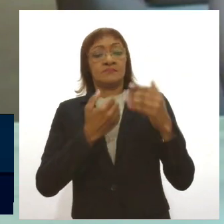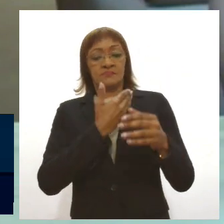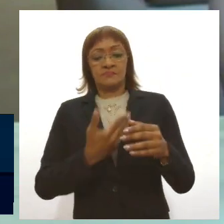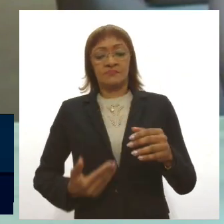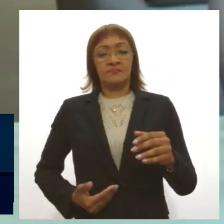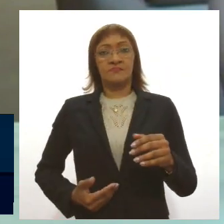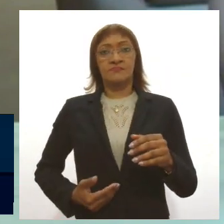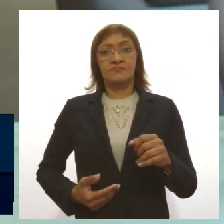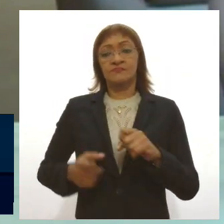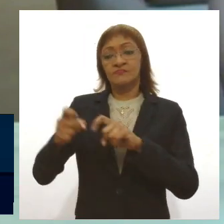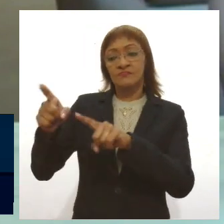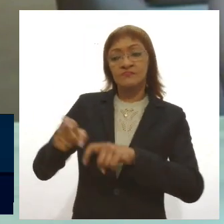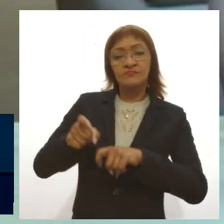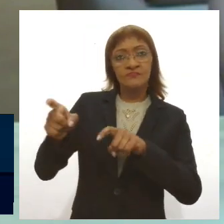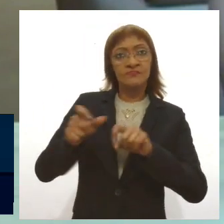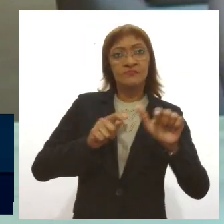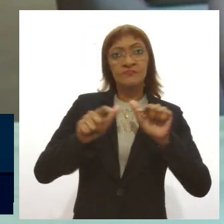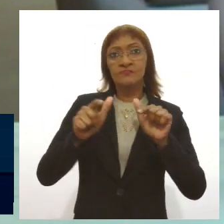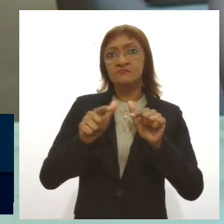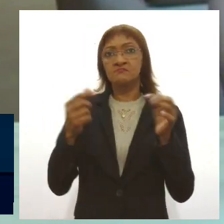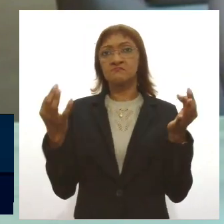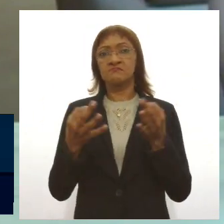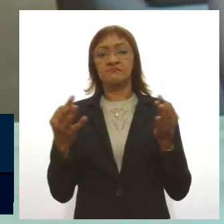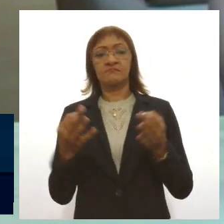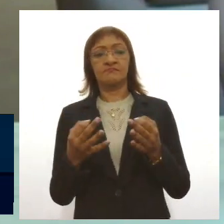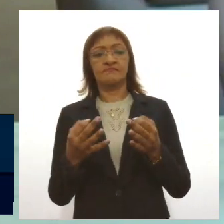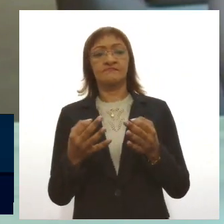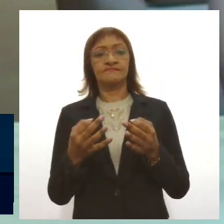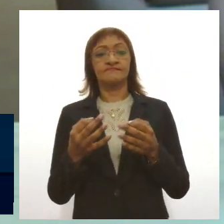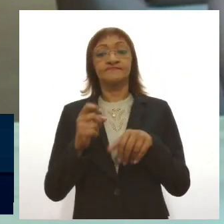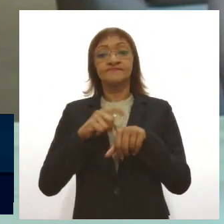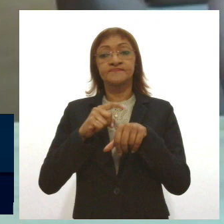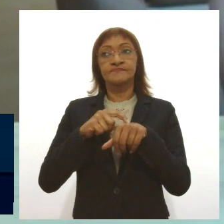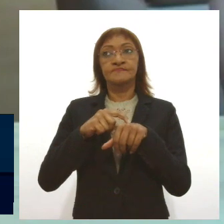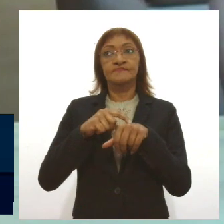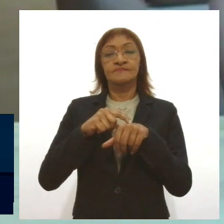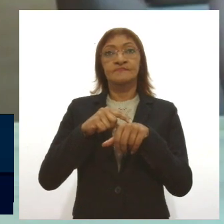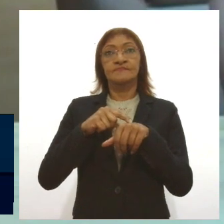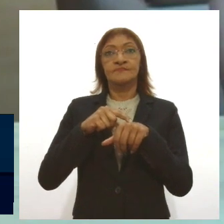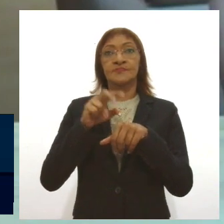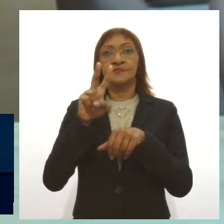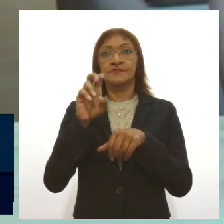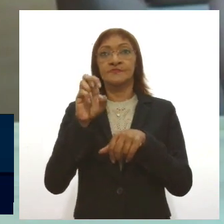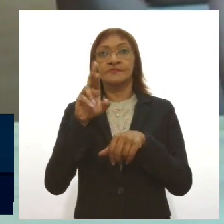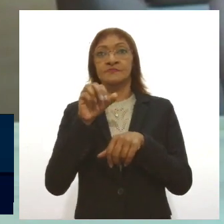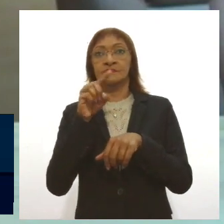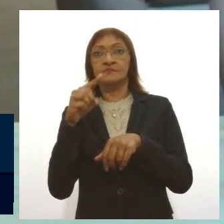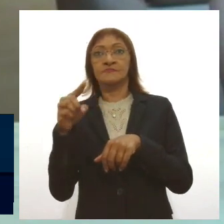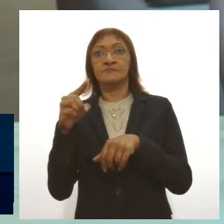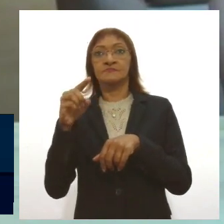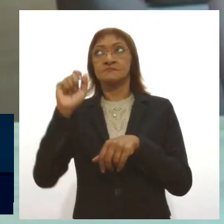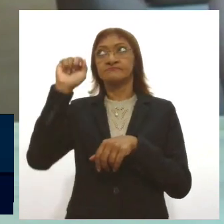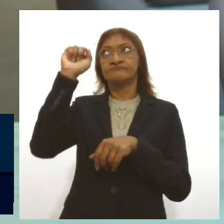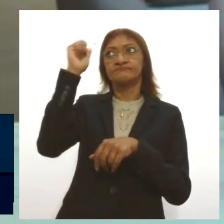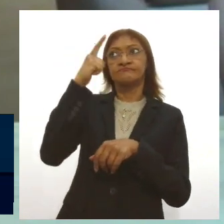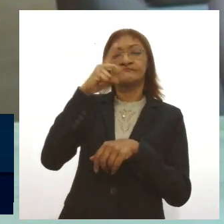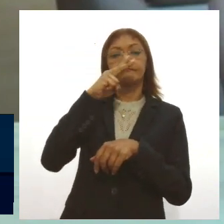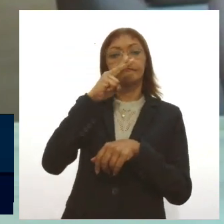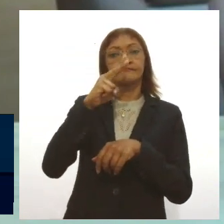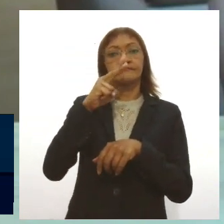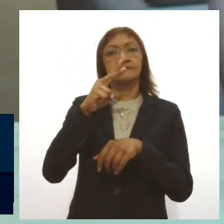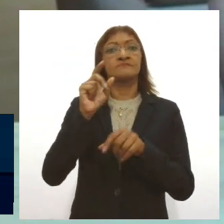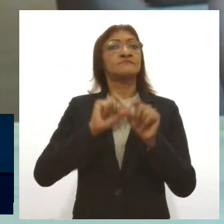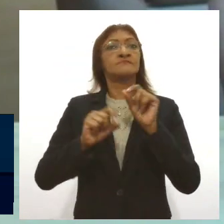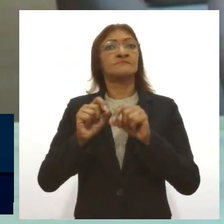principalmente no sertão sergipano, naquele momento de verão, onde várias barragens secaram, que foi a limpeza das